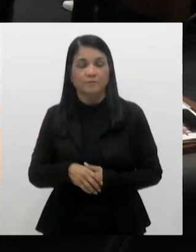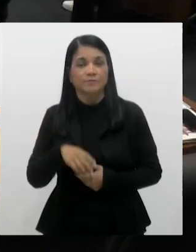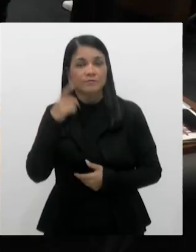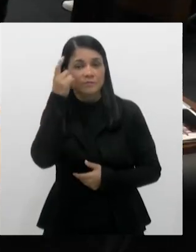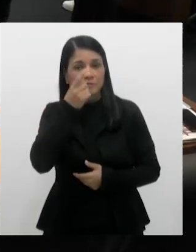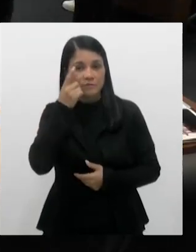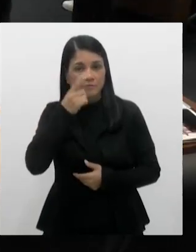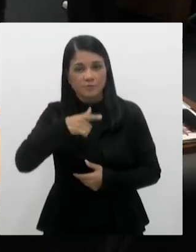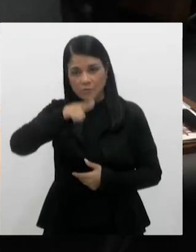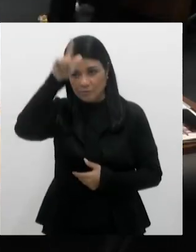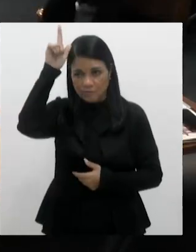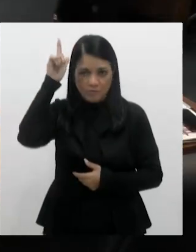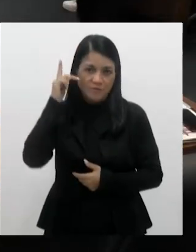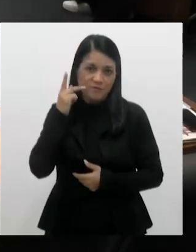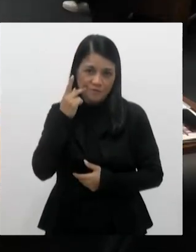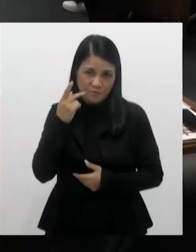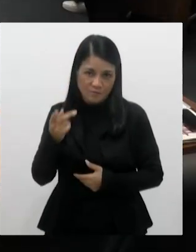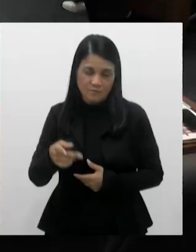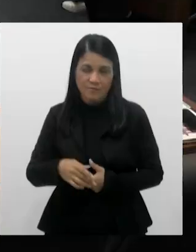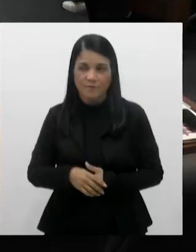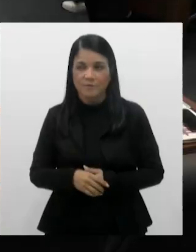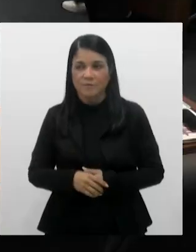Deputado Luiz Paulo.